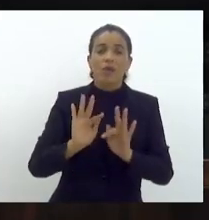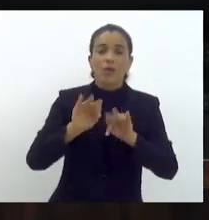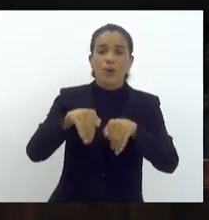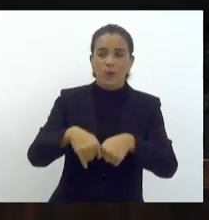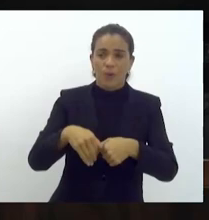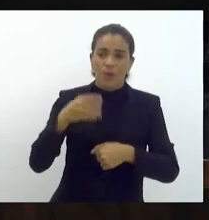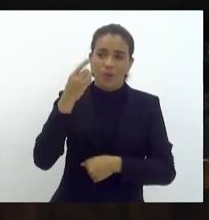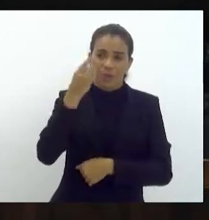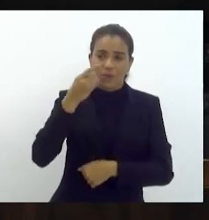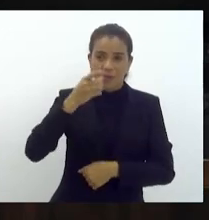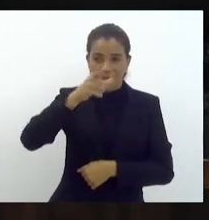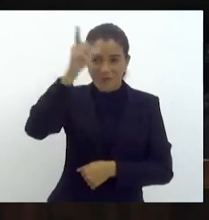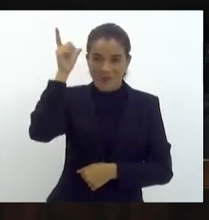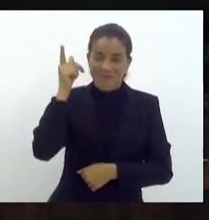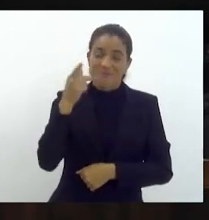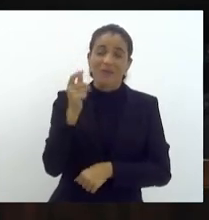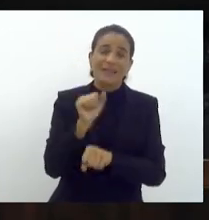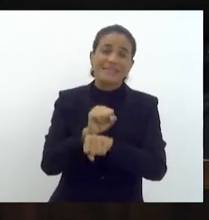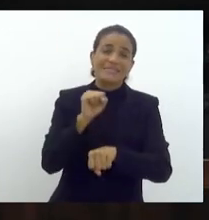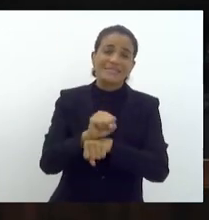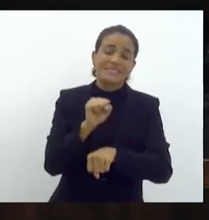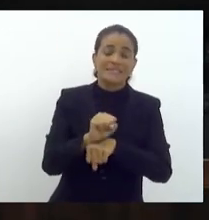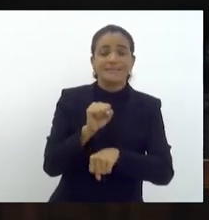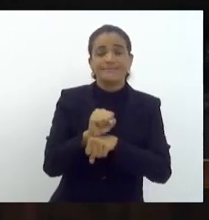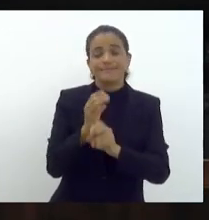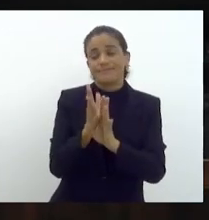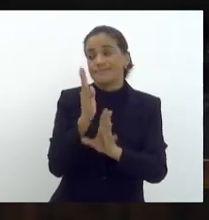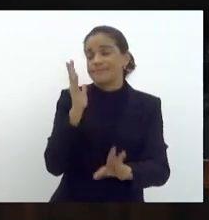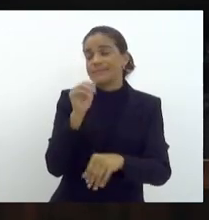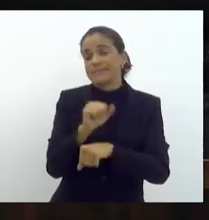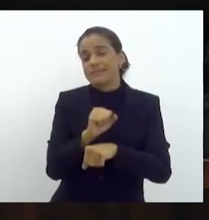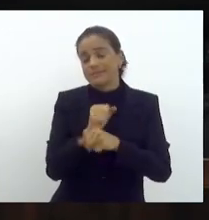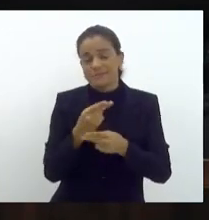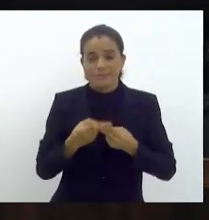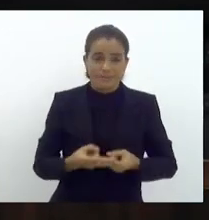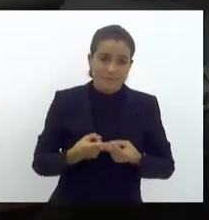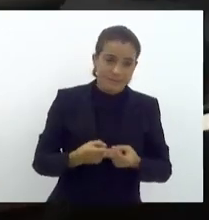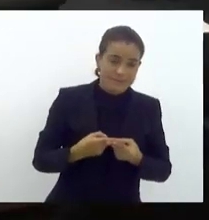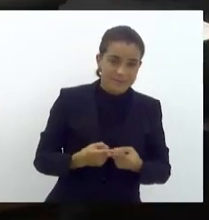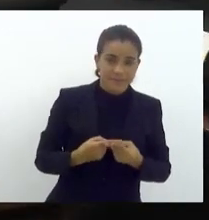foi o primeiro a pedir tá ali esperando todos pacientemente